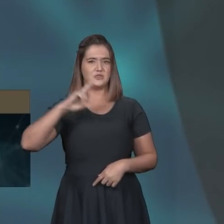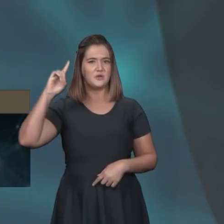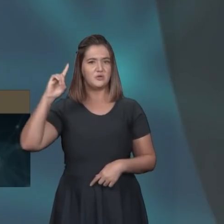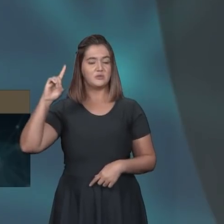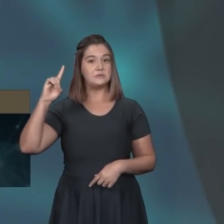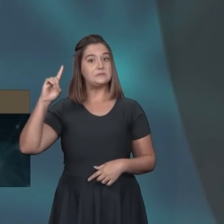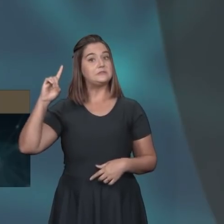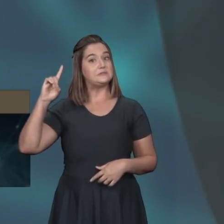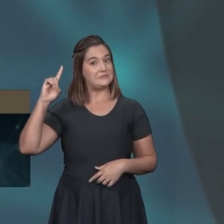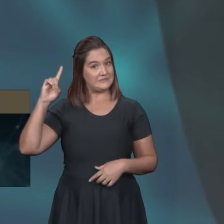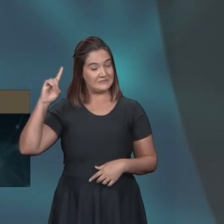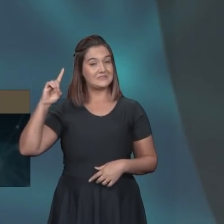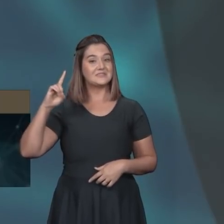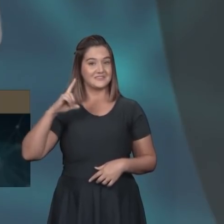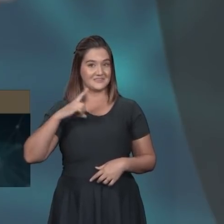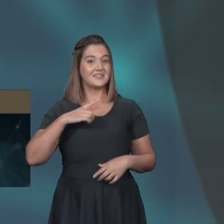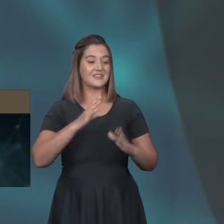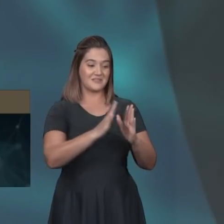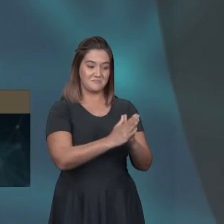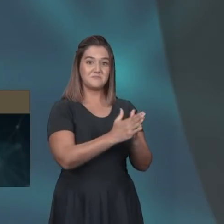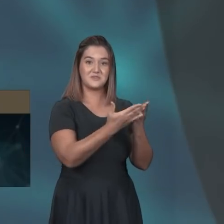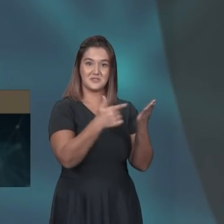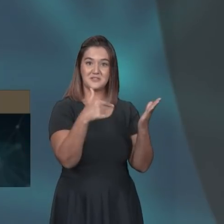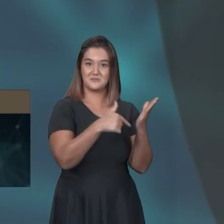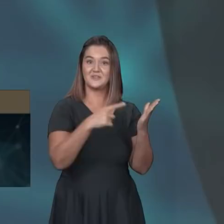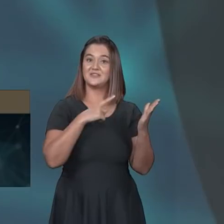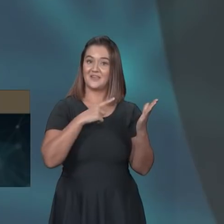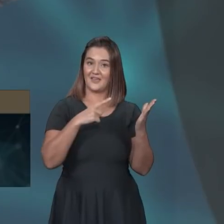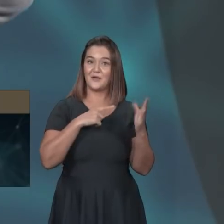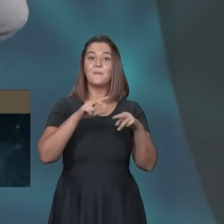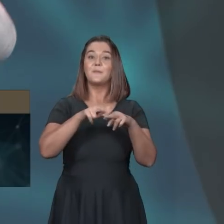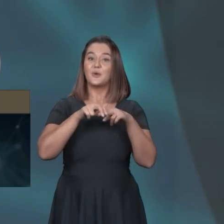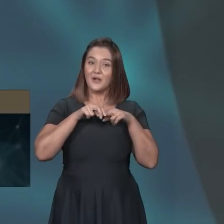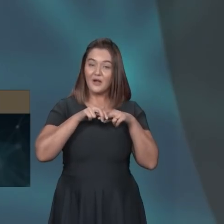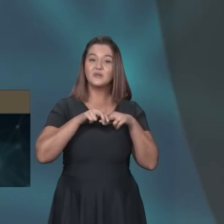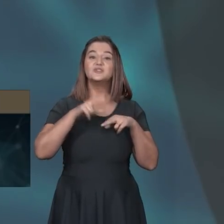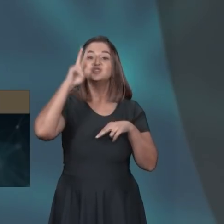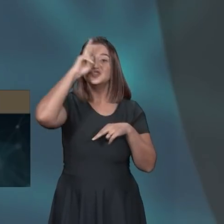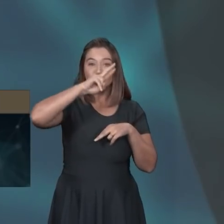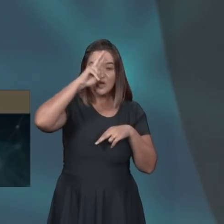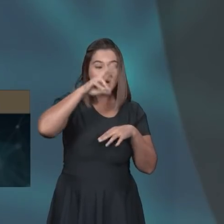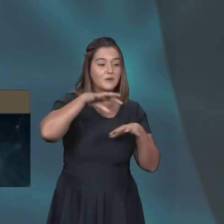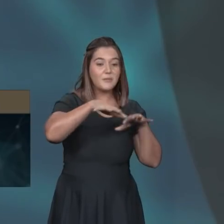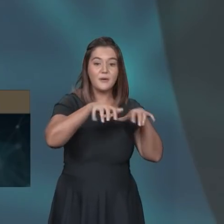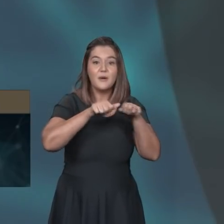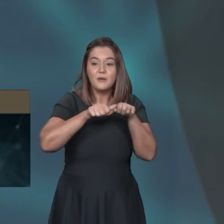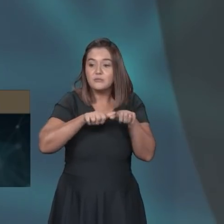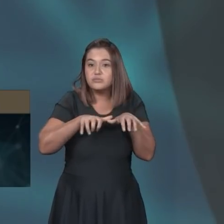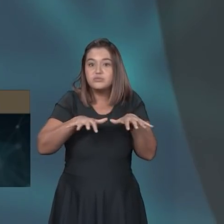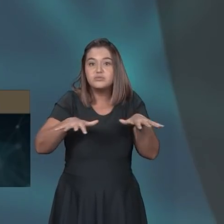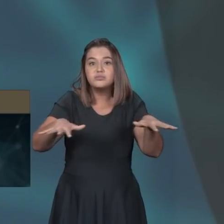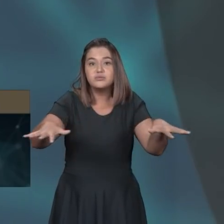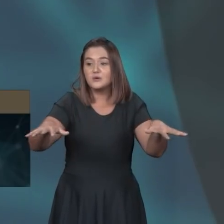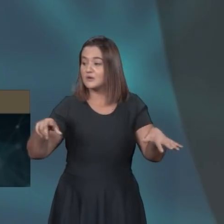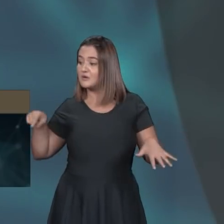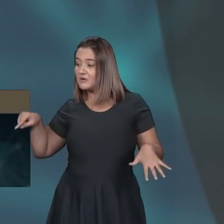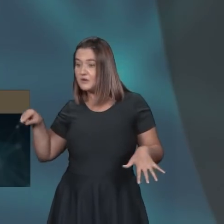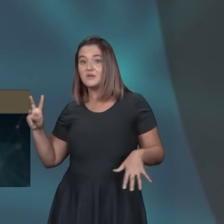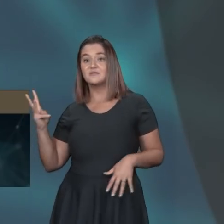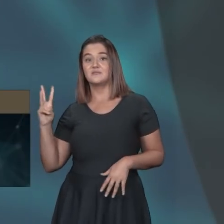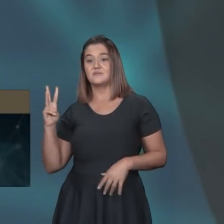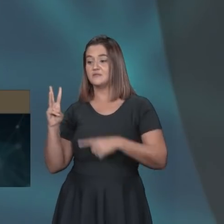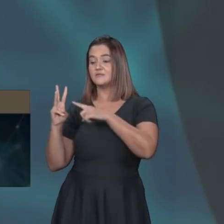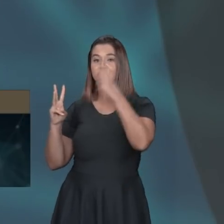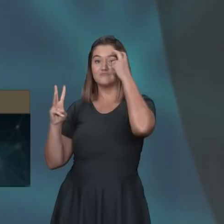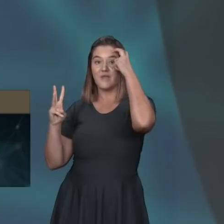uma verdade. Magos puderam vir do Oriente porque eles sabiam que o recém-nascido rei dos judeus estava